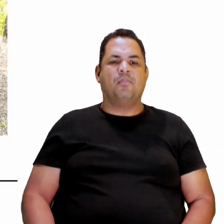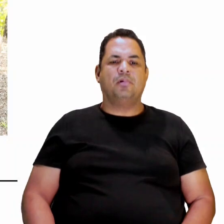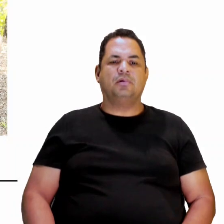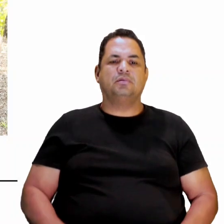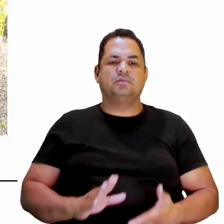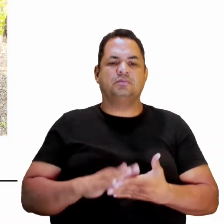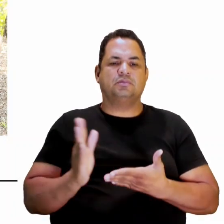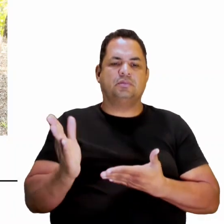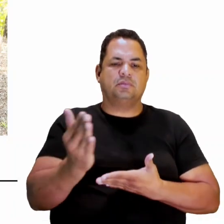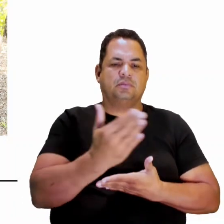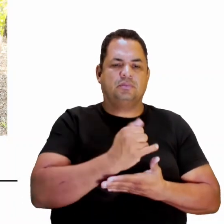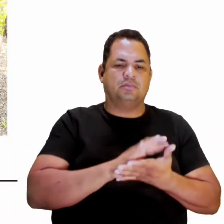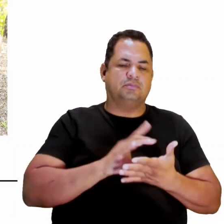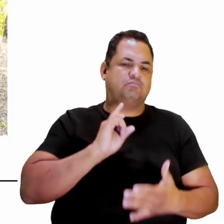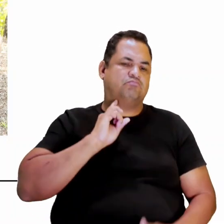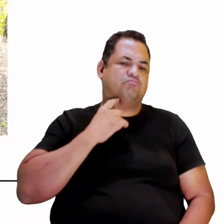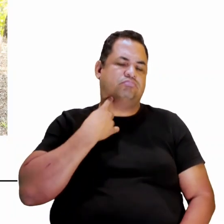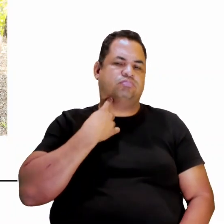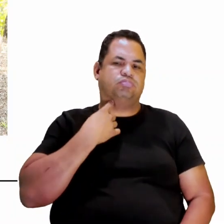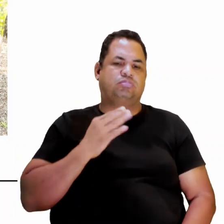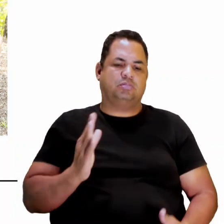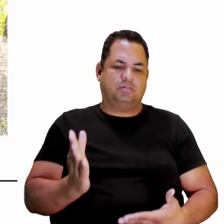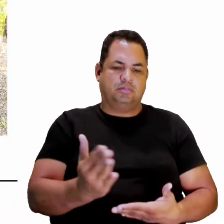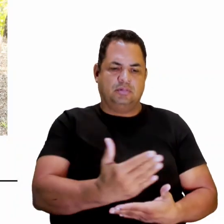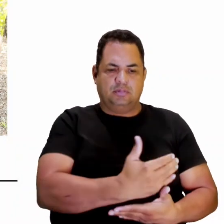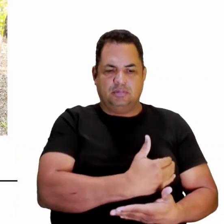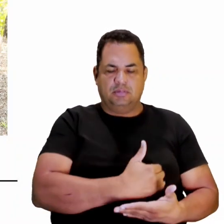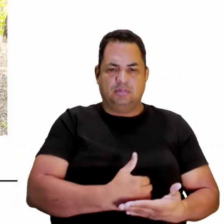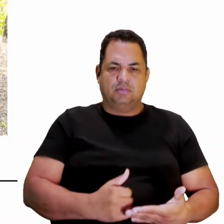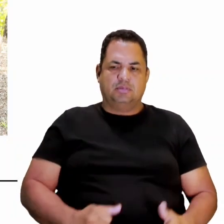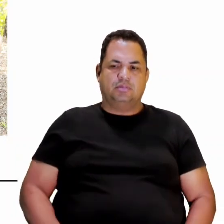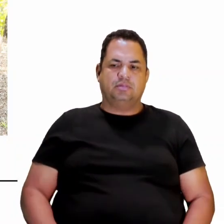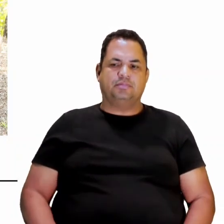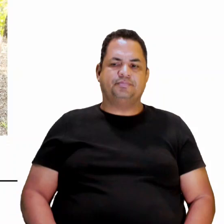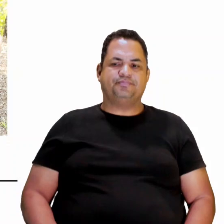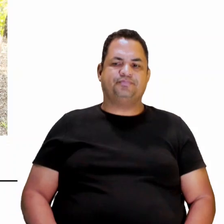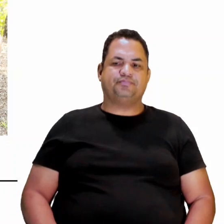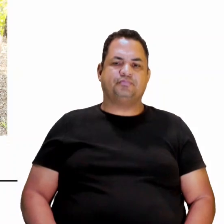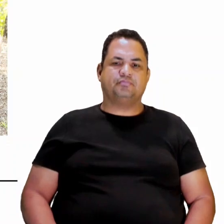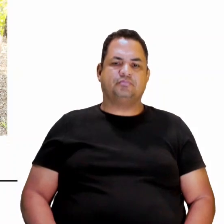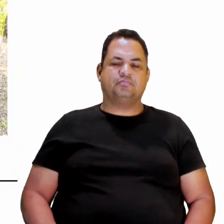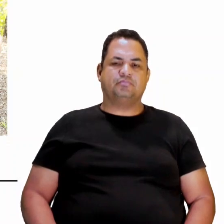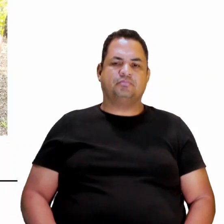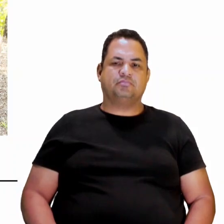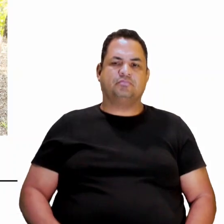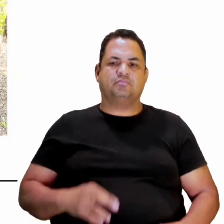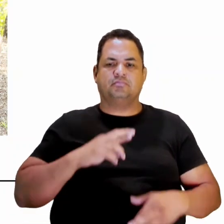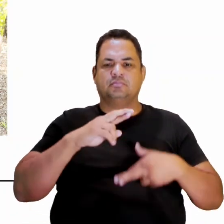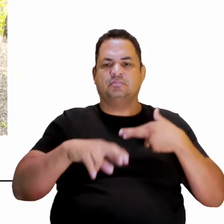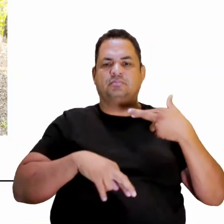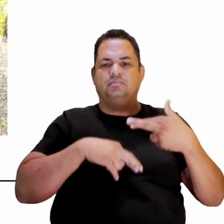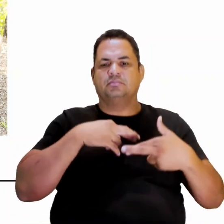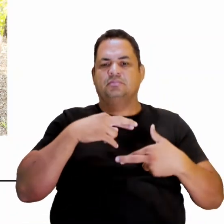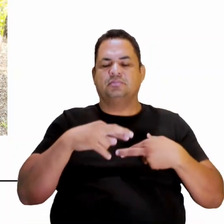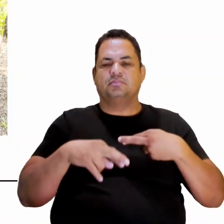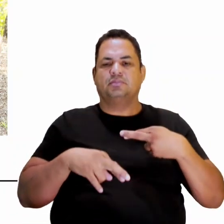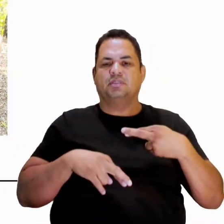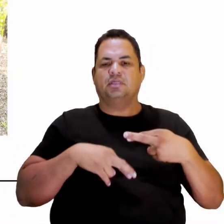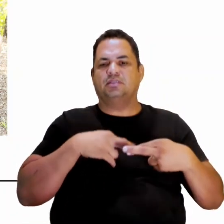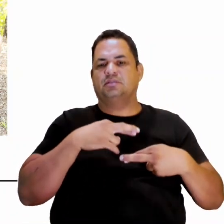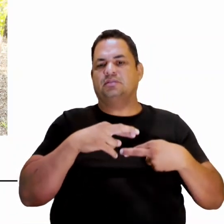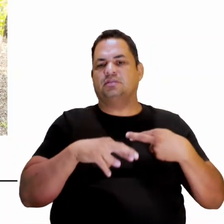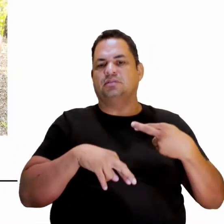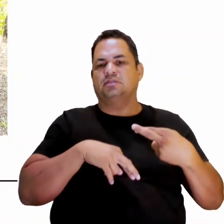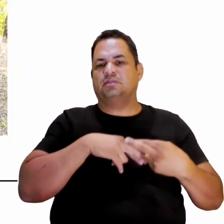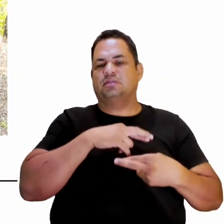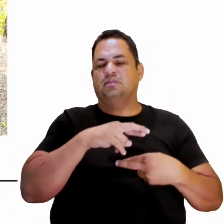recolhendo lixo. They are recycling paper. Estão reciclando papel. They are planting trees.